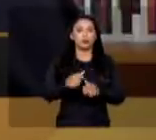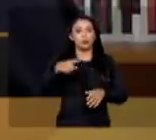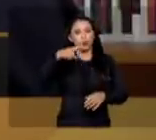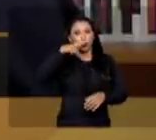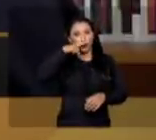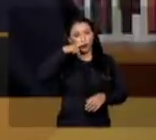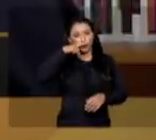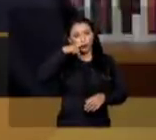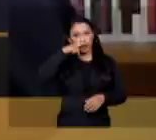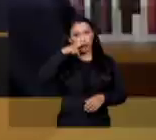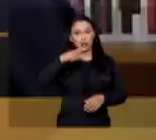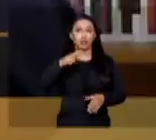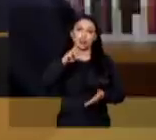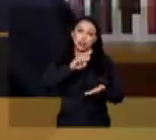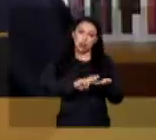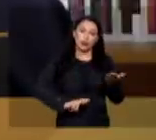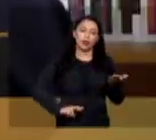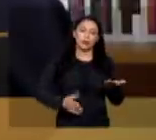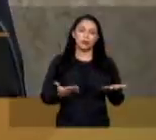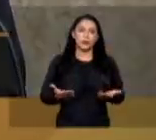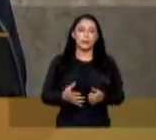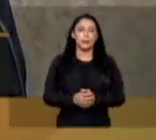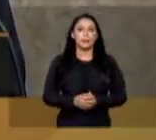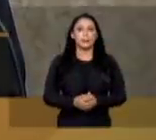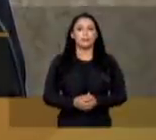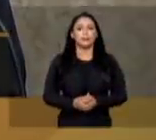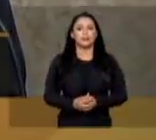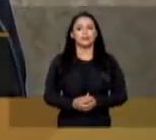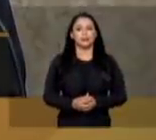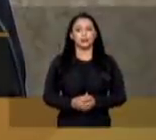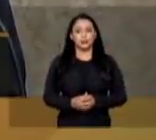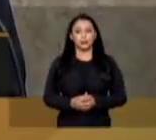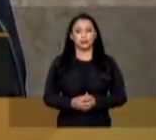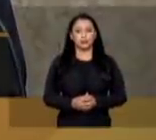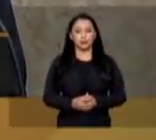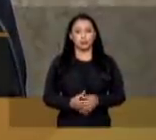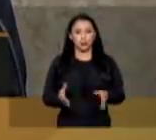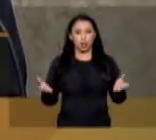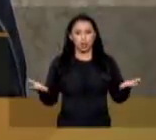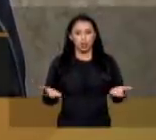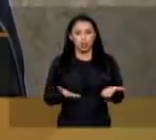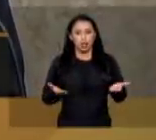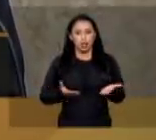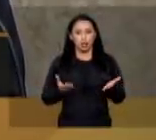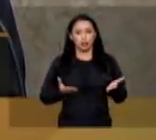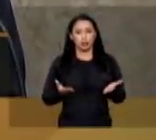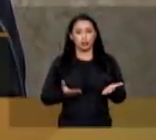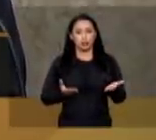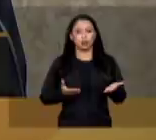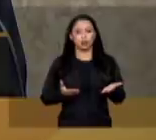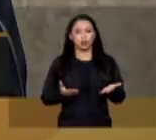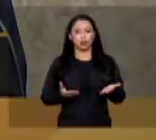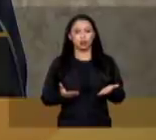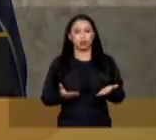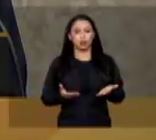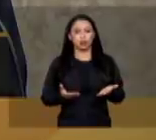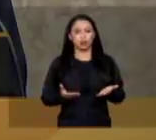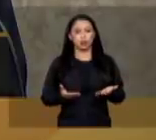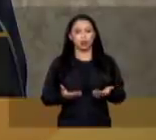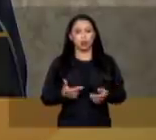Fachin, relator. Ministro, concedo a palavra. Agora, Sua Excelência, a